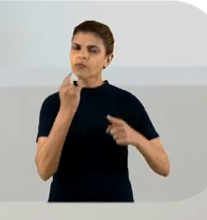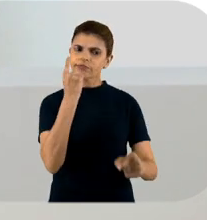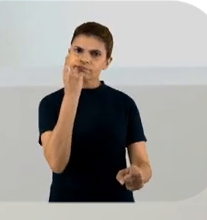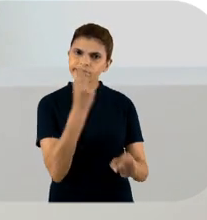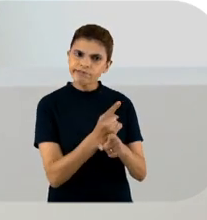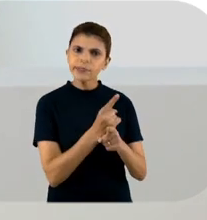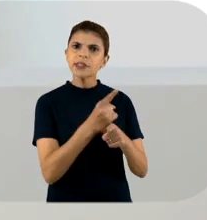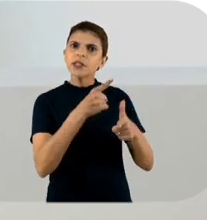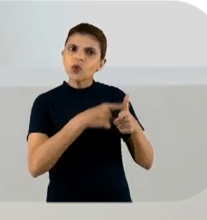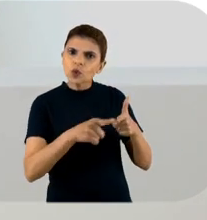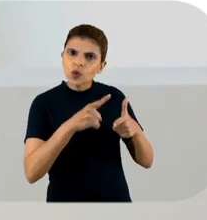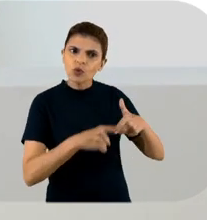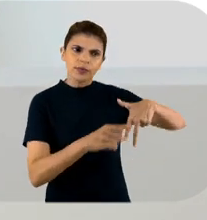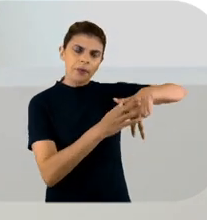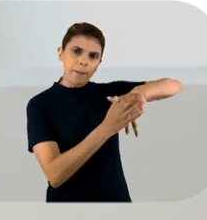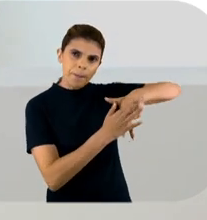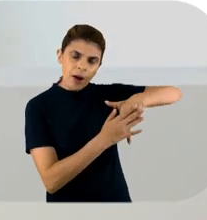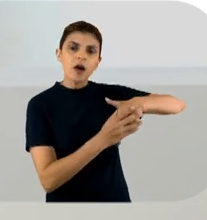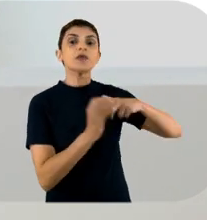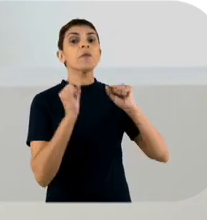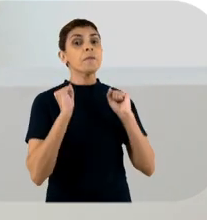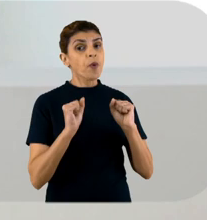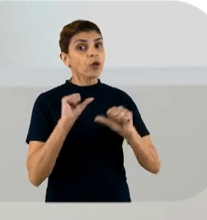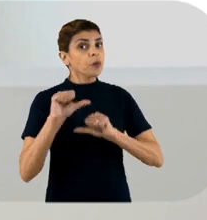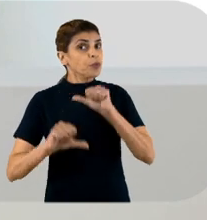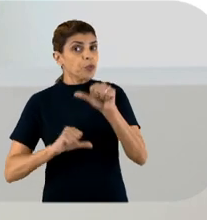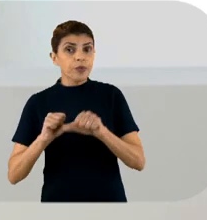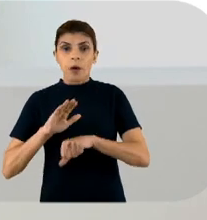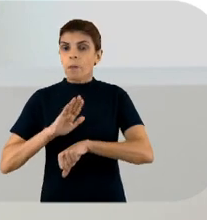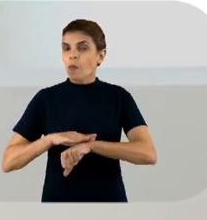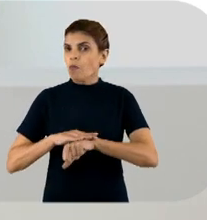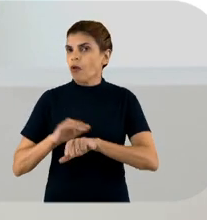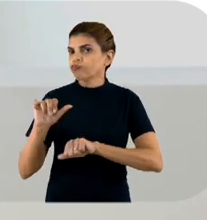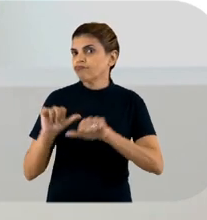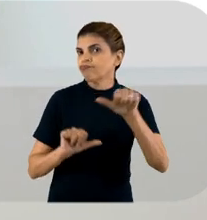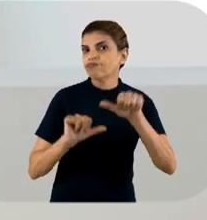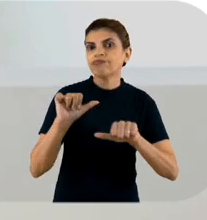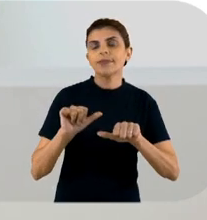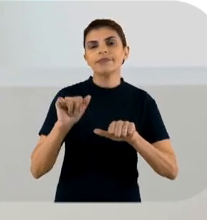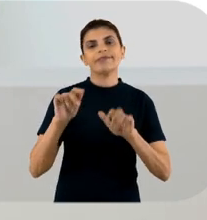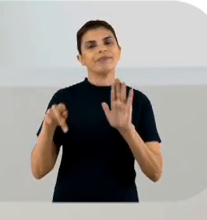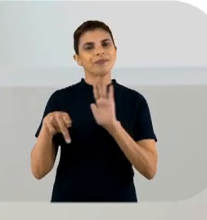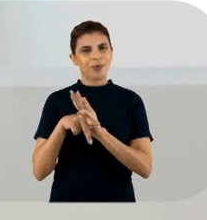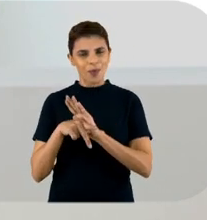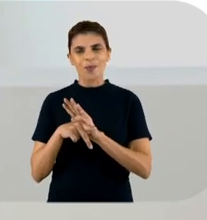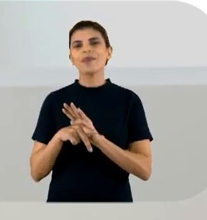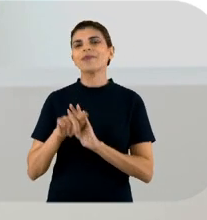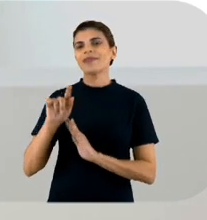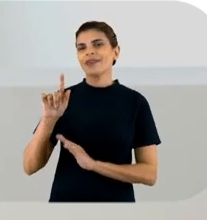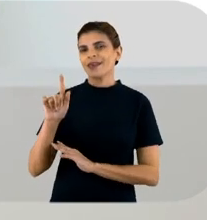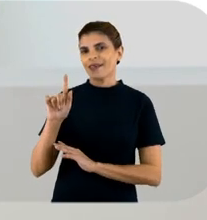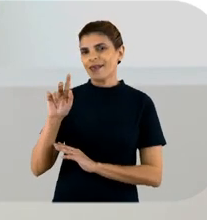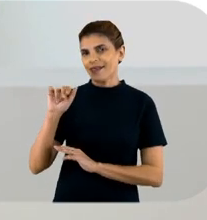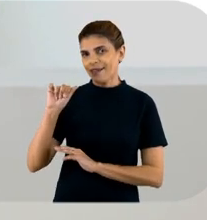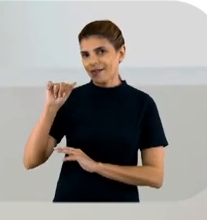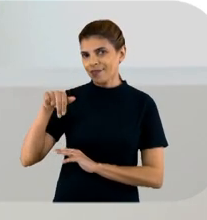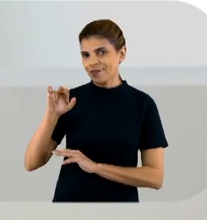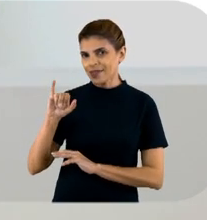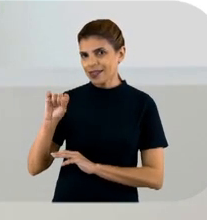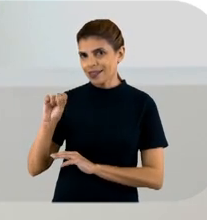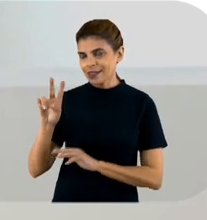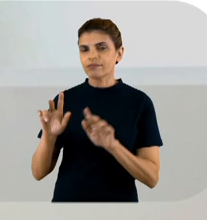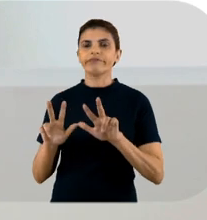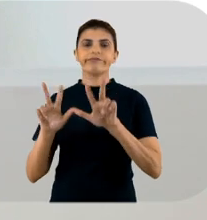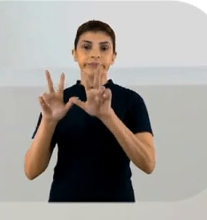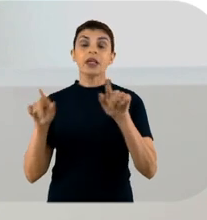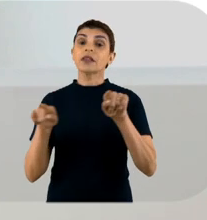a notificação desses seguindo a recomendação que pode mudar a cada momento das autoridades sanitárias porque as informações sobre